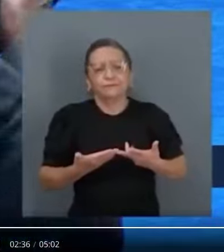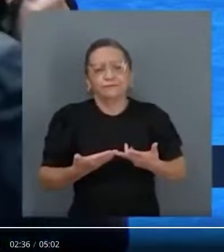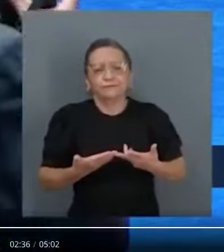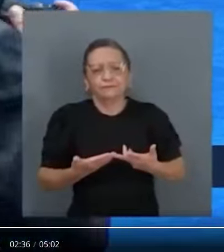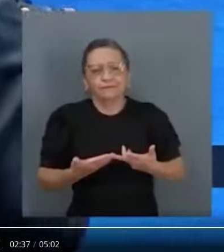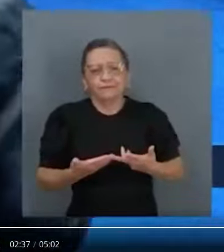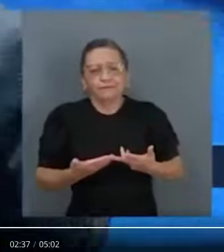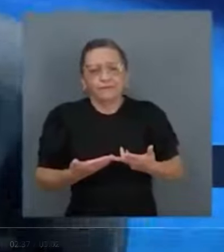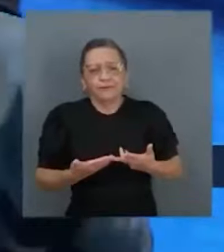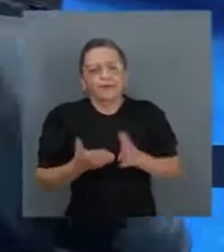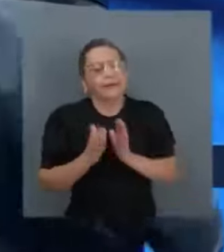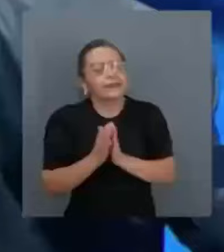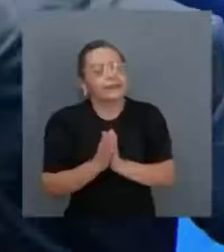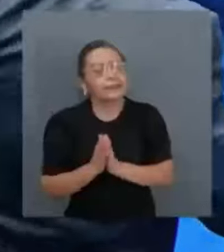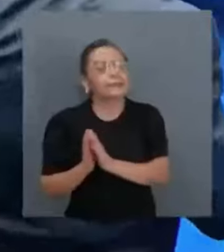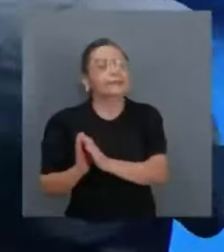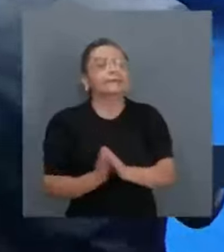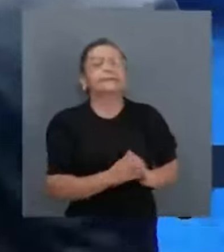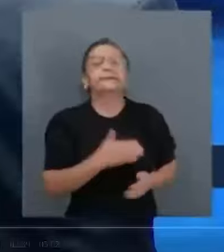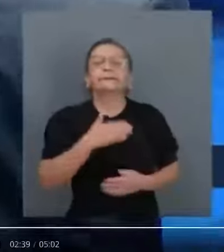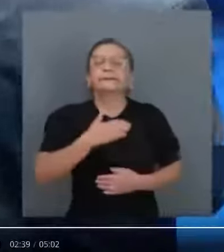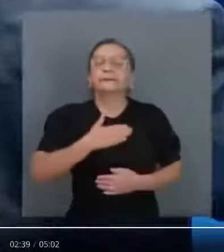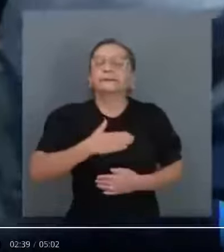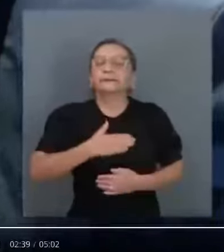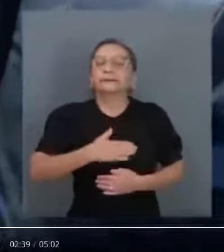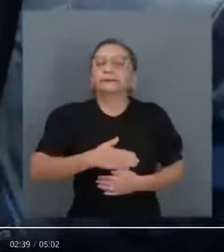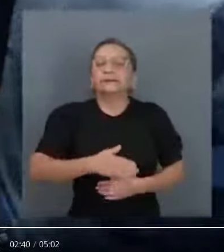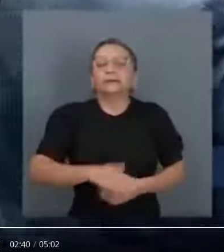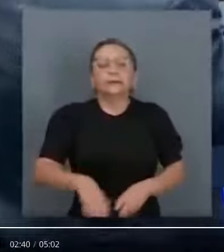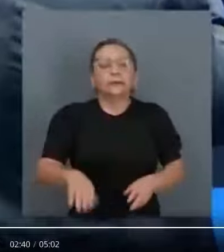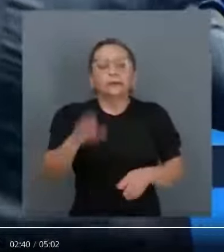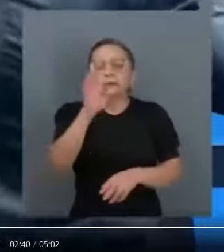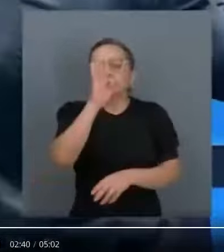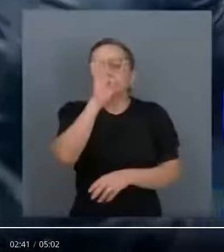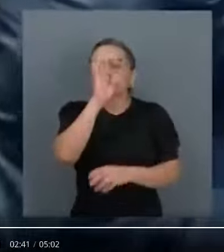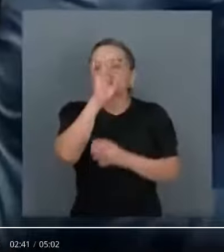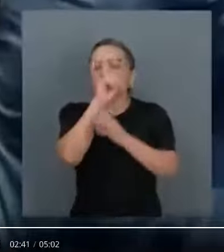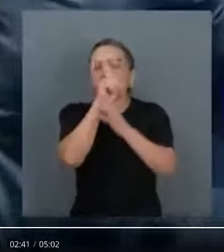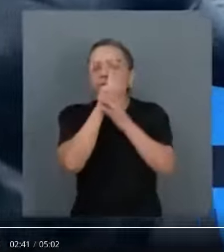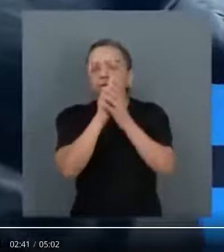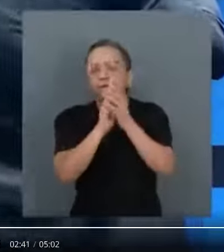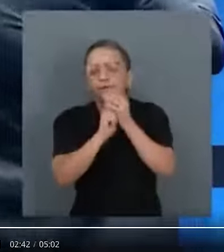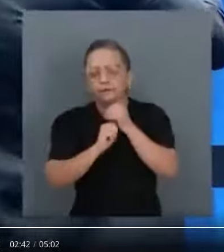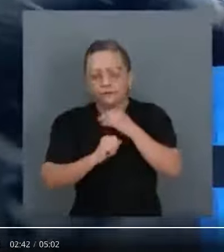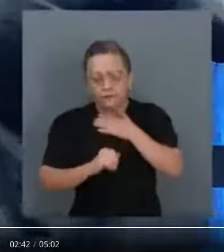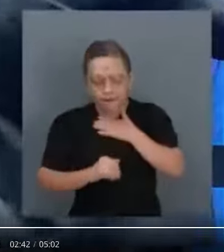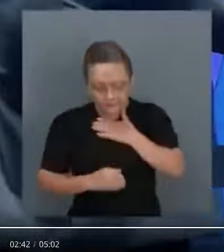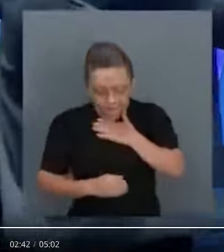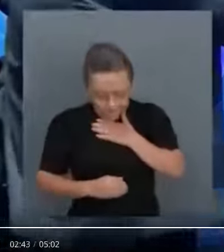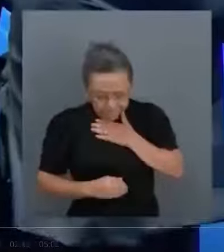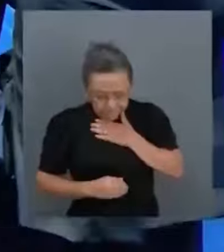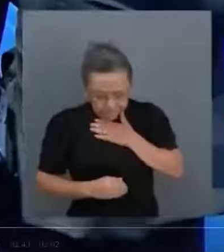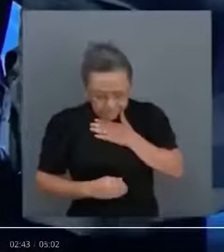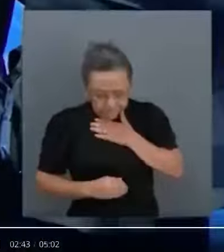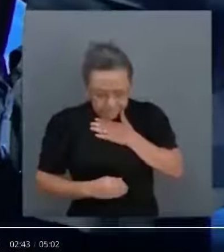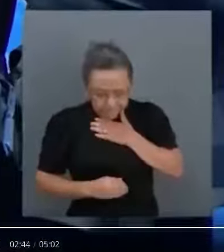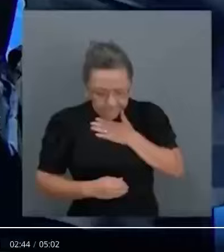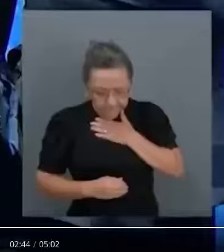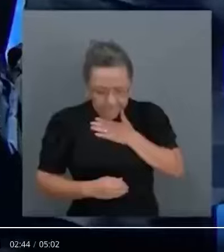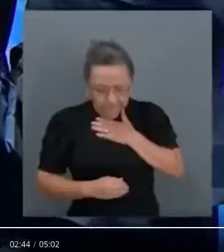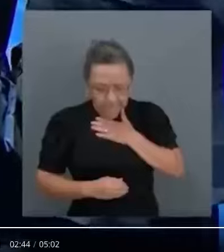No instante final, um grito silencioso ecoou dentro daquela barriga. Uma súplica